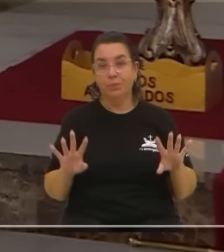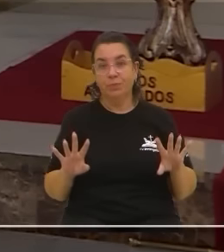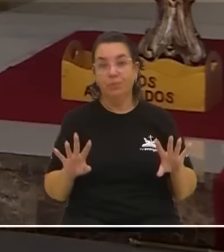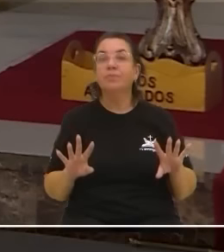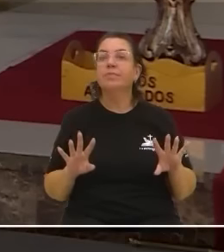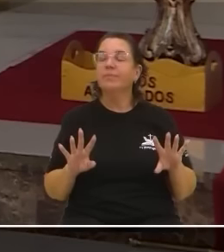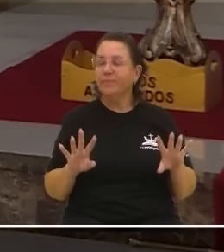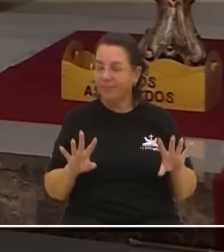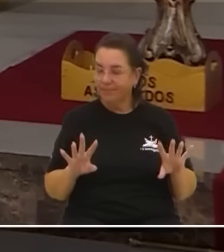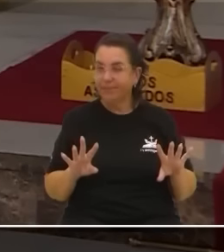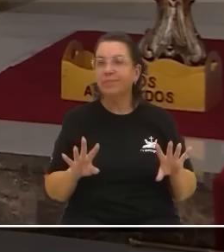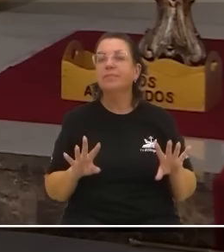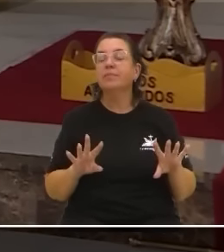Ele era pequeno.